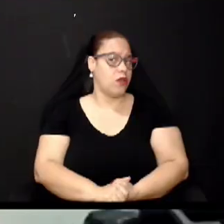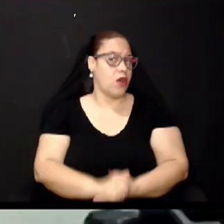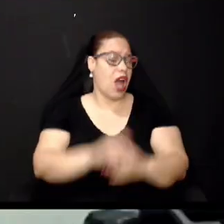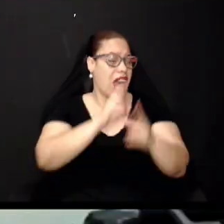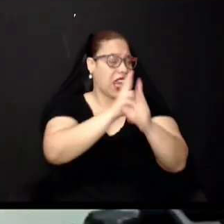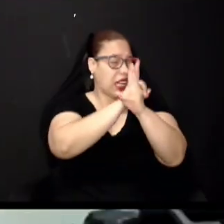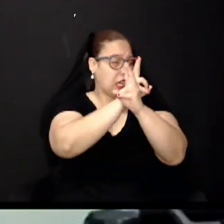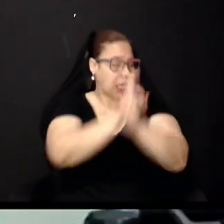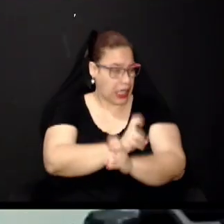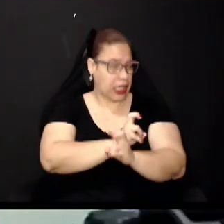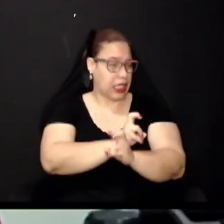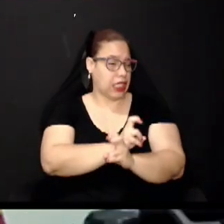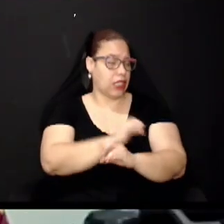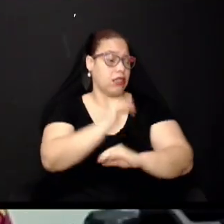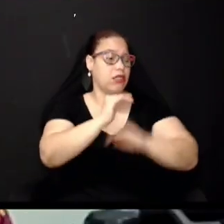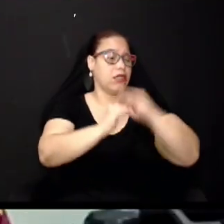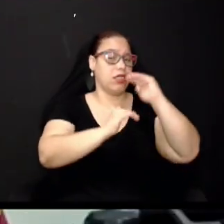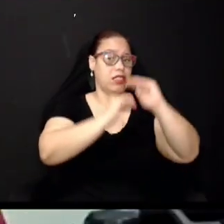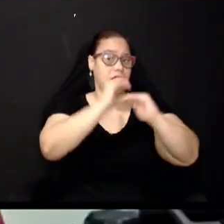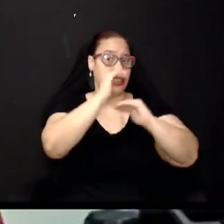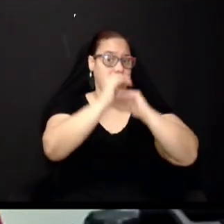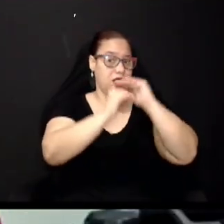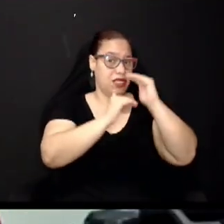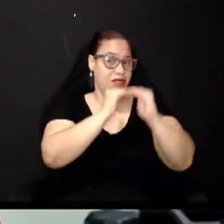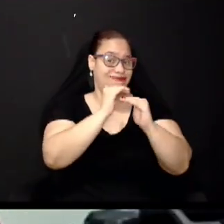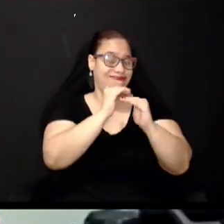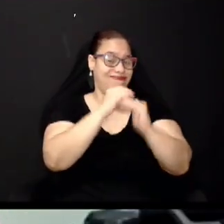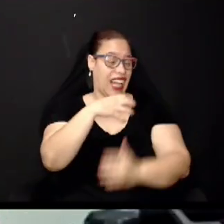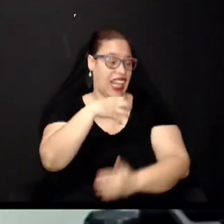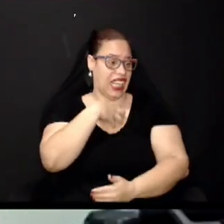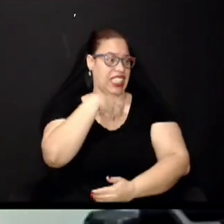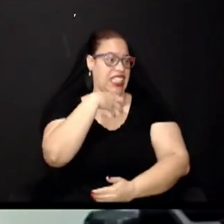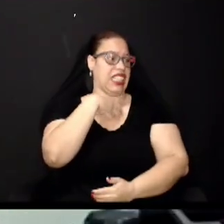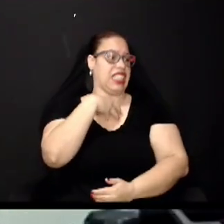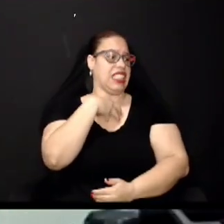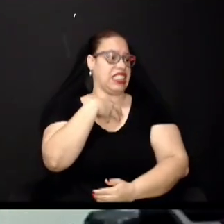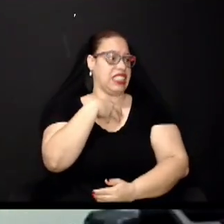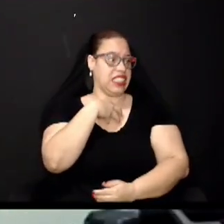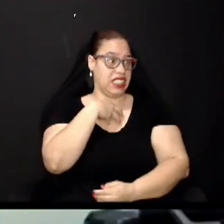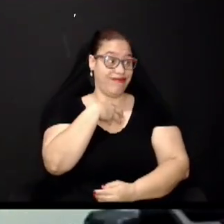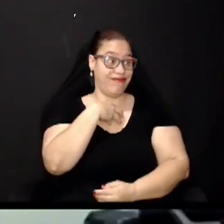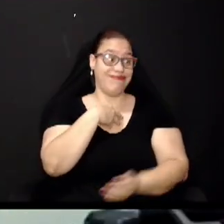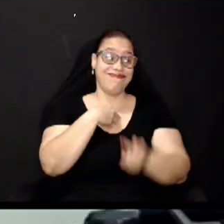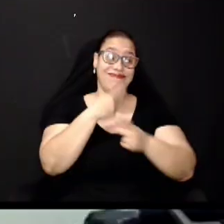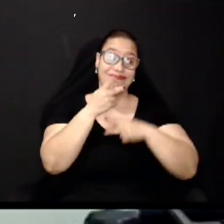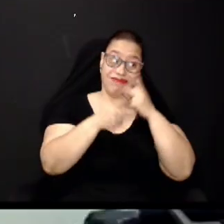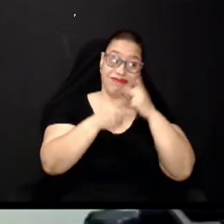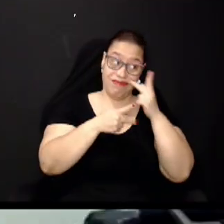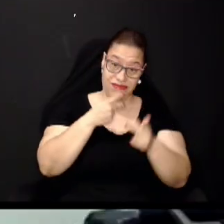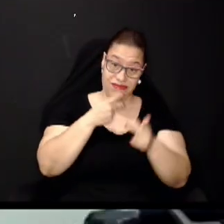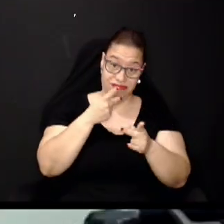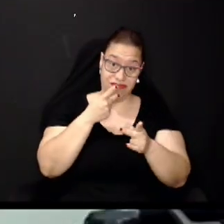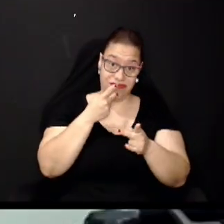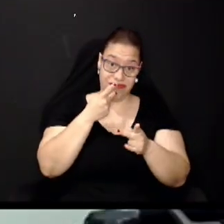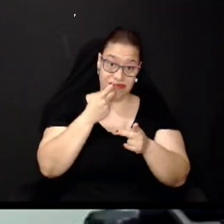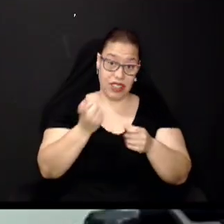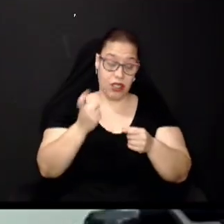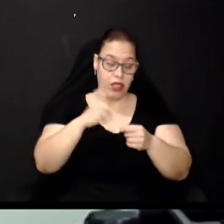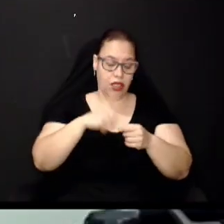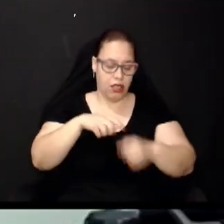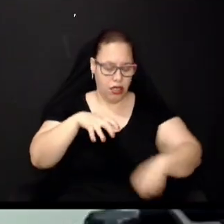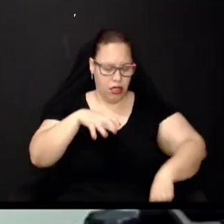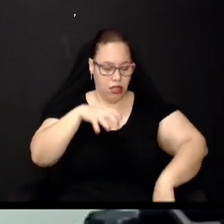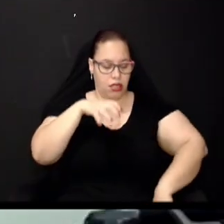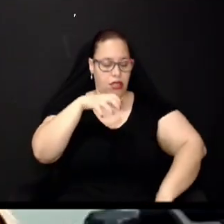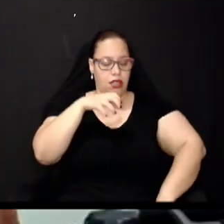ela desenvolve um traumático. Isso que a gente diz, ela volta a respirar, porque